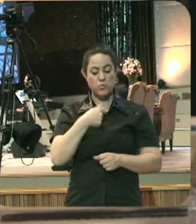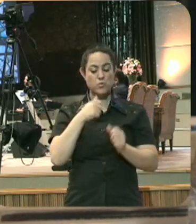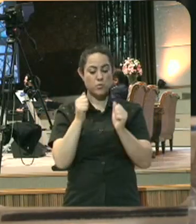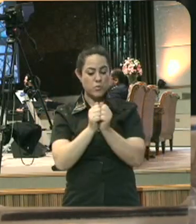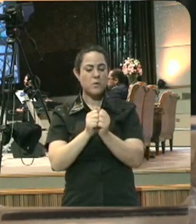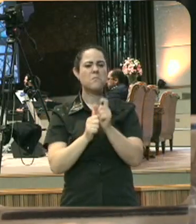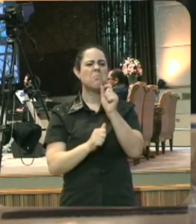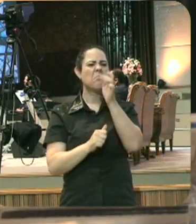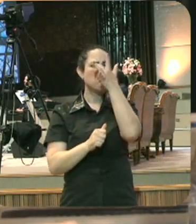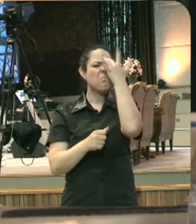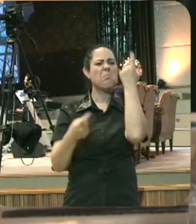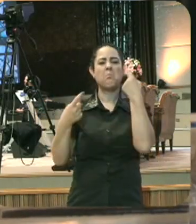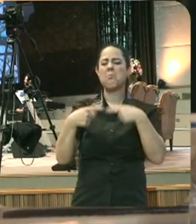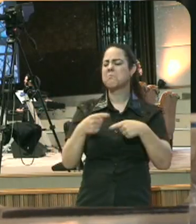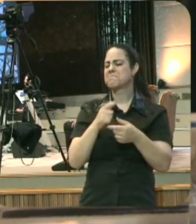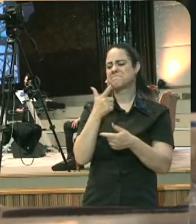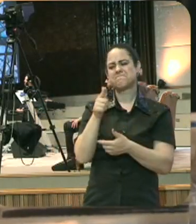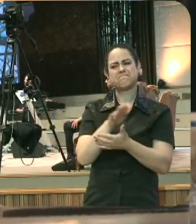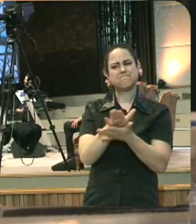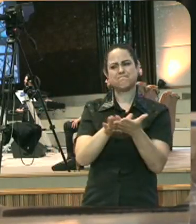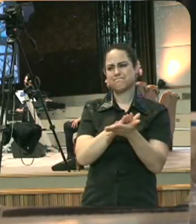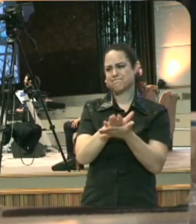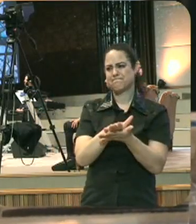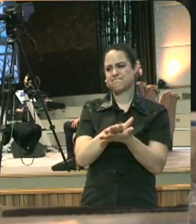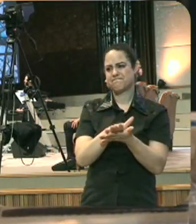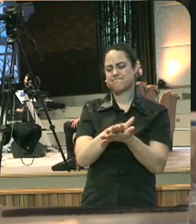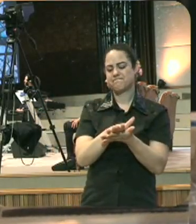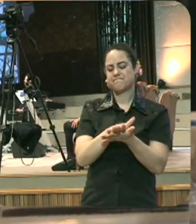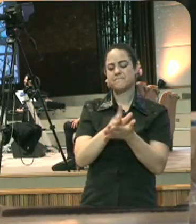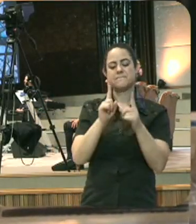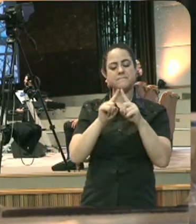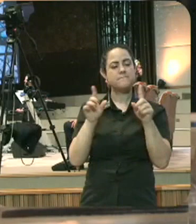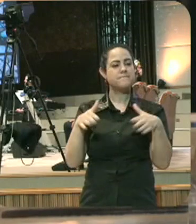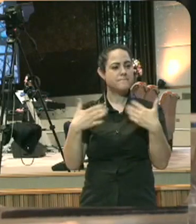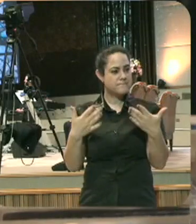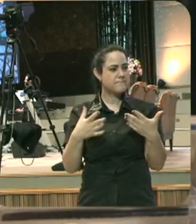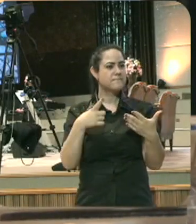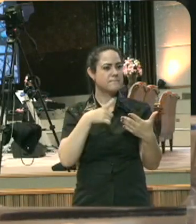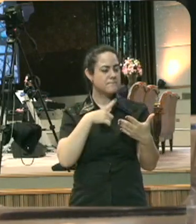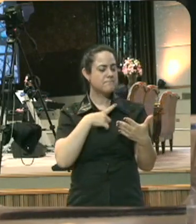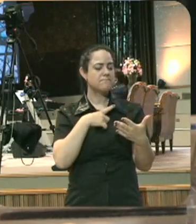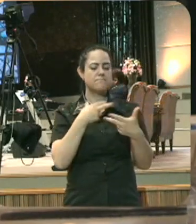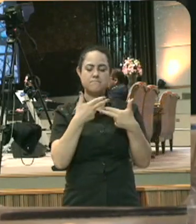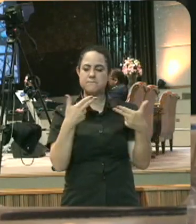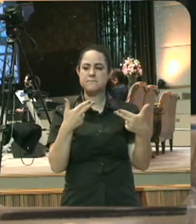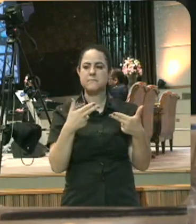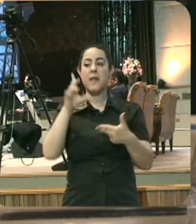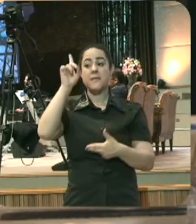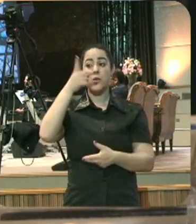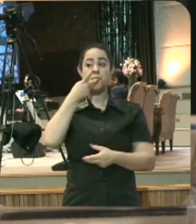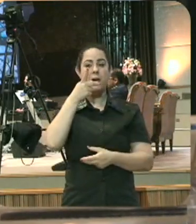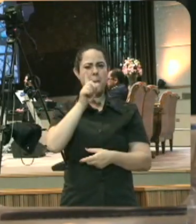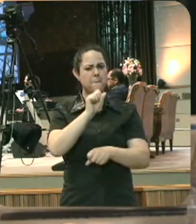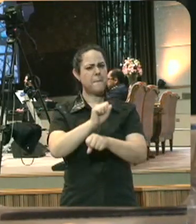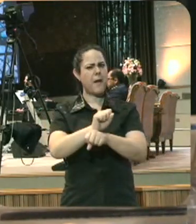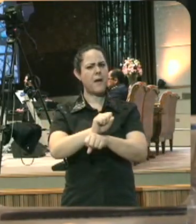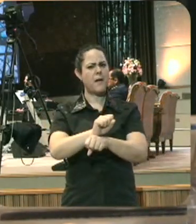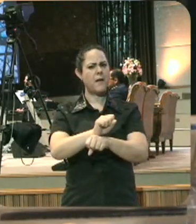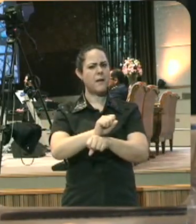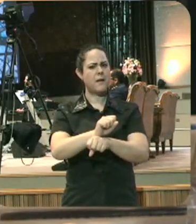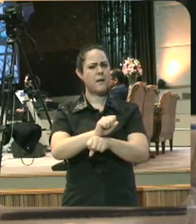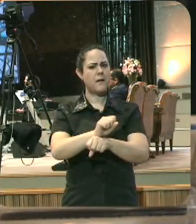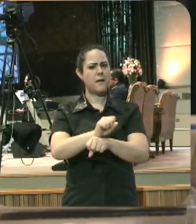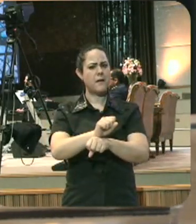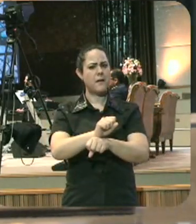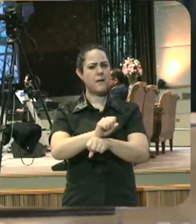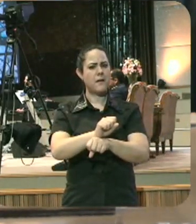quem será contra nós? Mas quando a gente passa por tudo isso, ele diz: para um pouquinho e